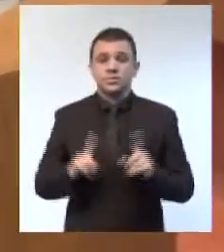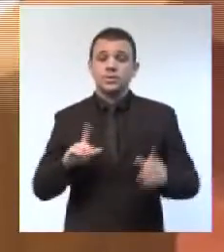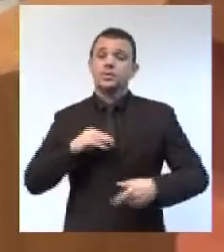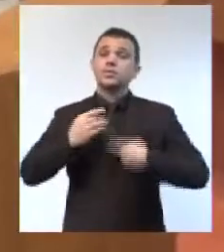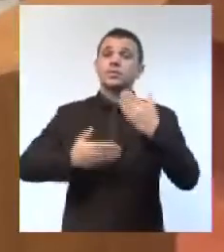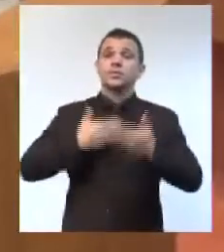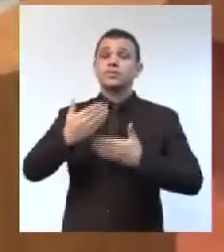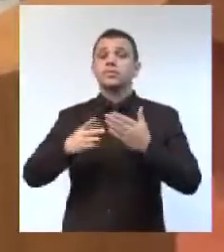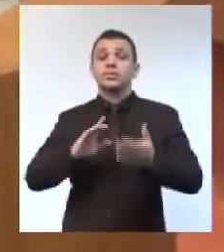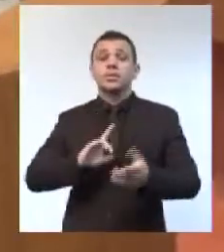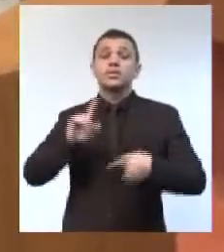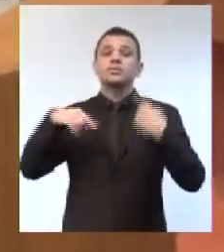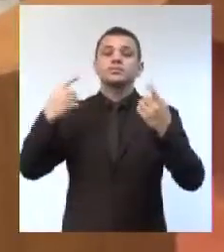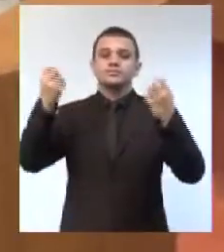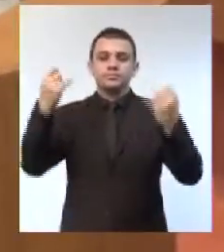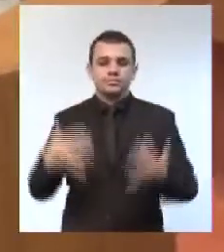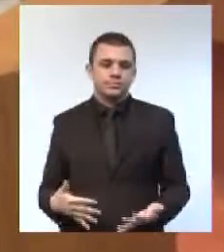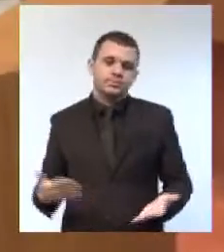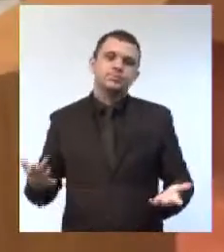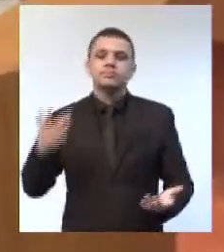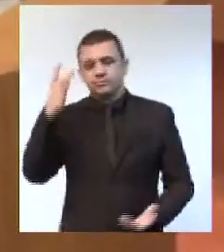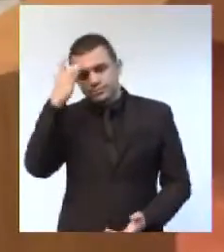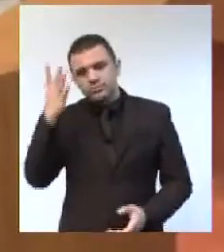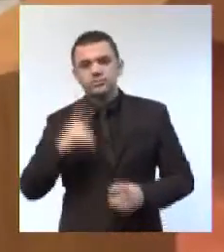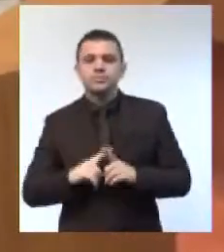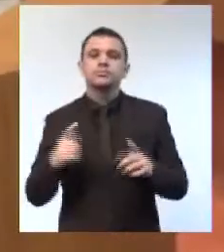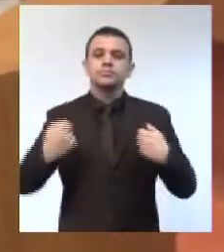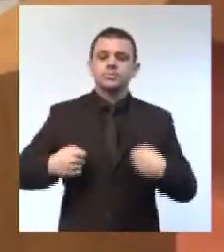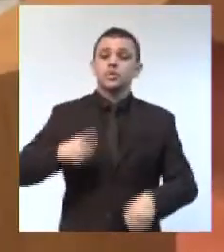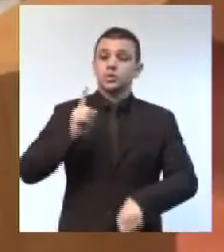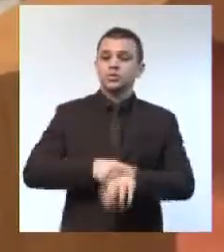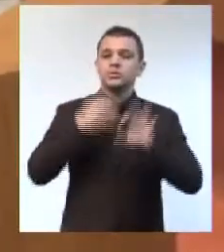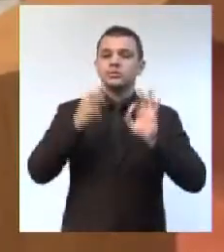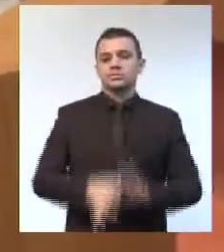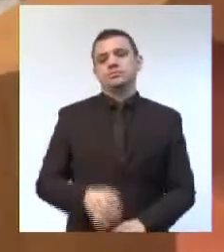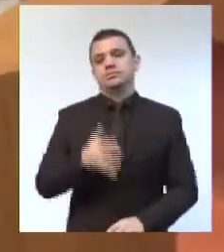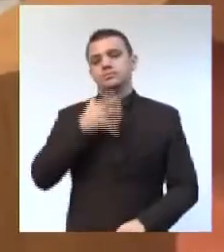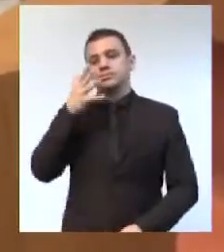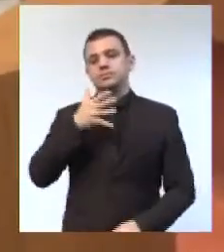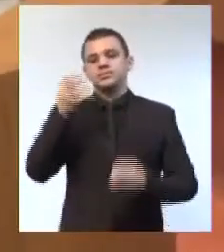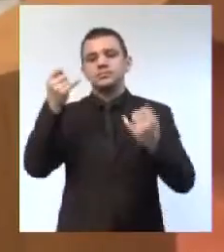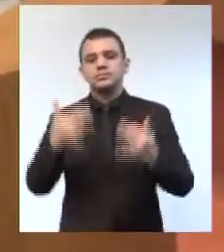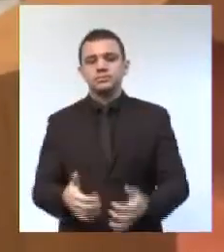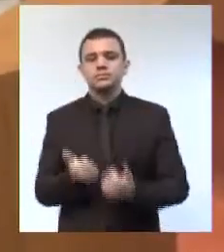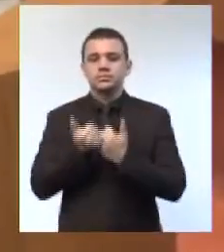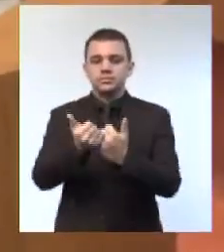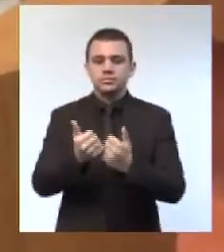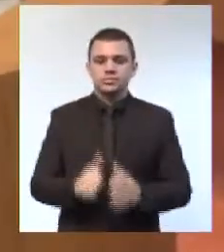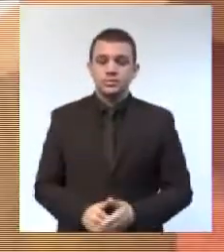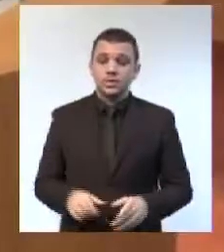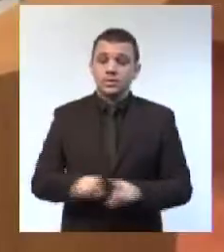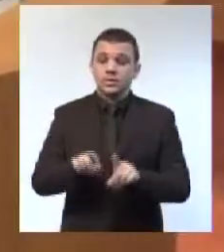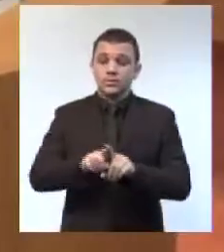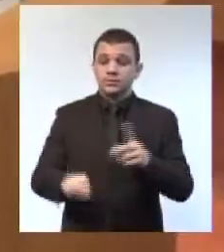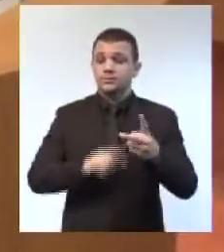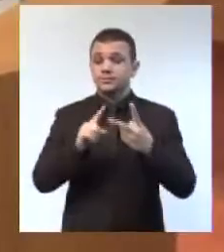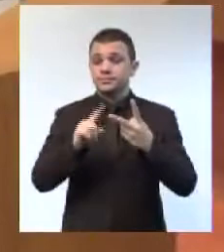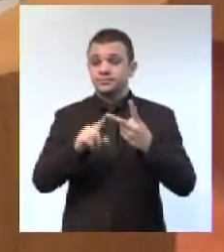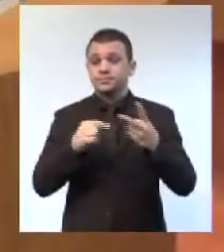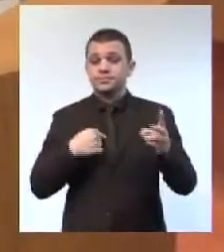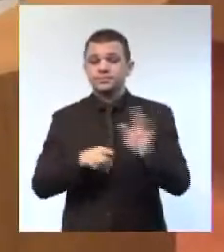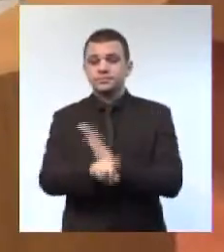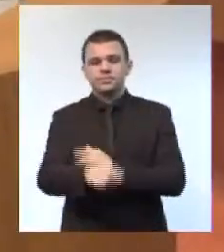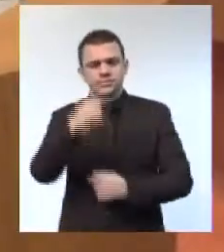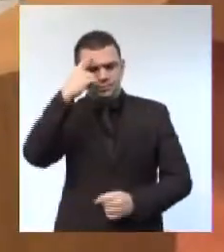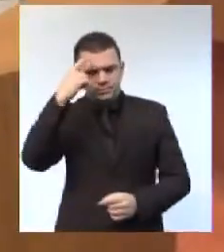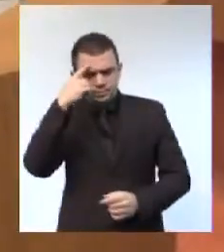fácil. Deveria ter dito na época. E outra coisa que quero colocar, quando perguntei ao deputado Adriano se ele achava que o clima de insegurança